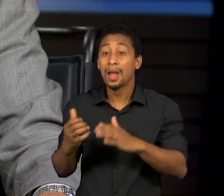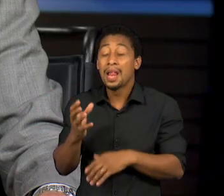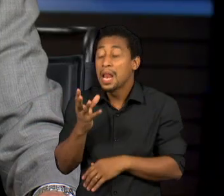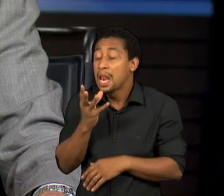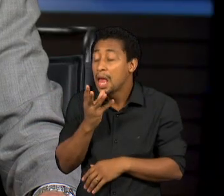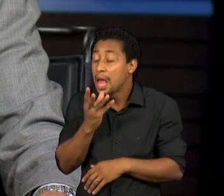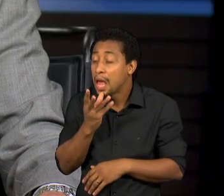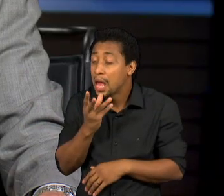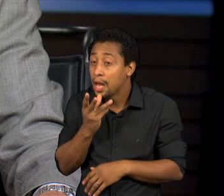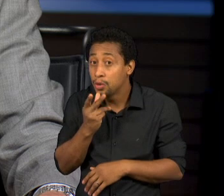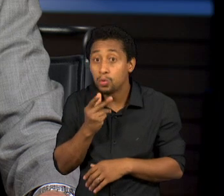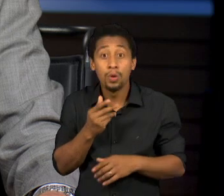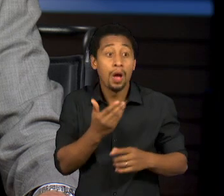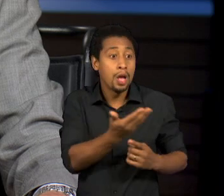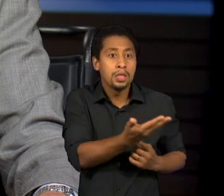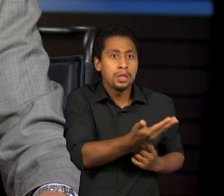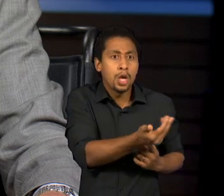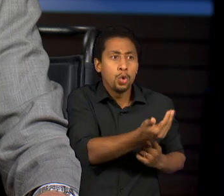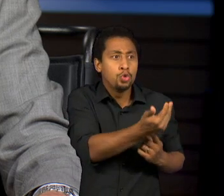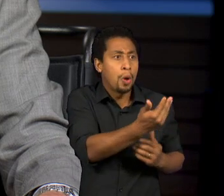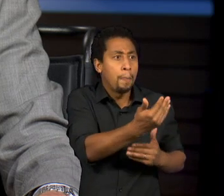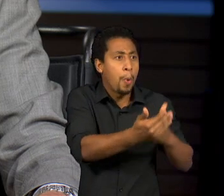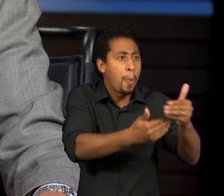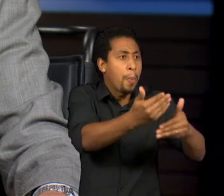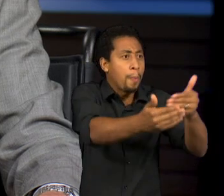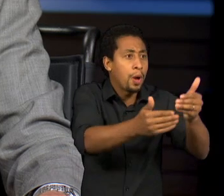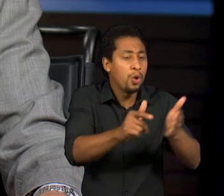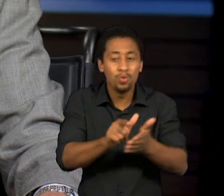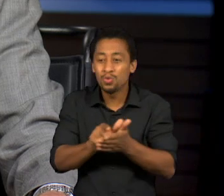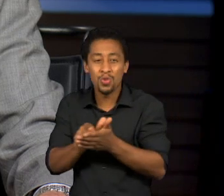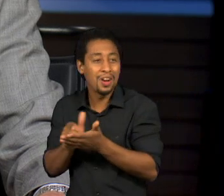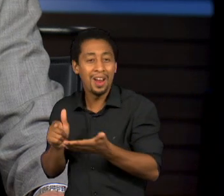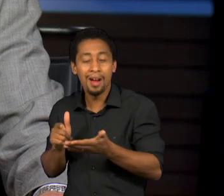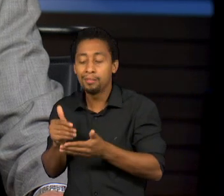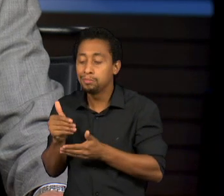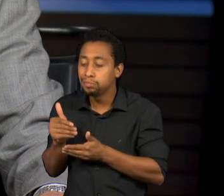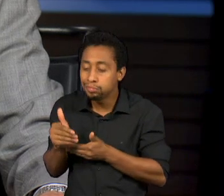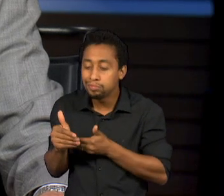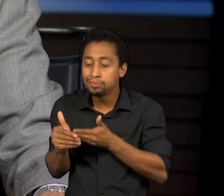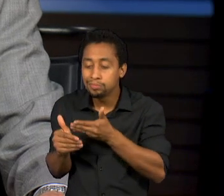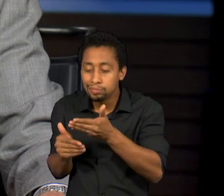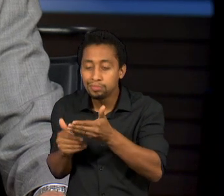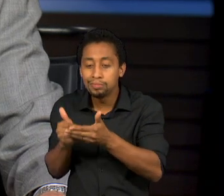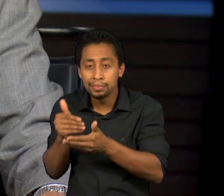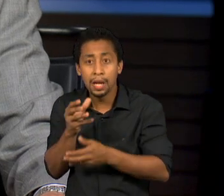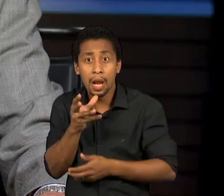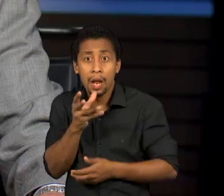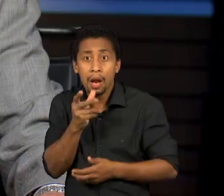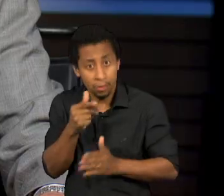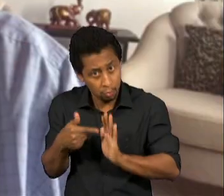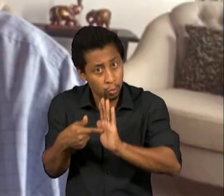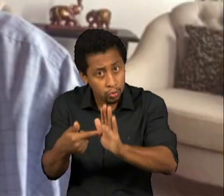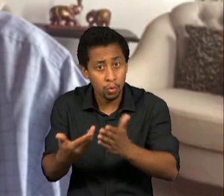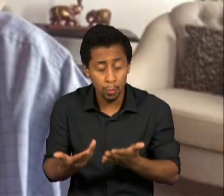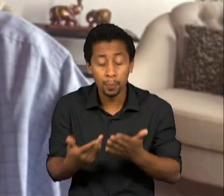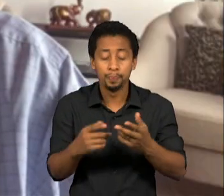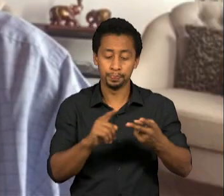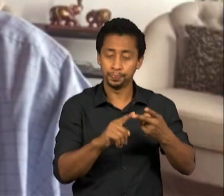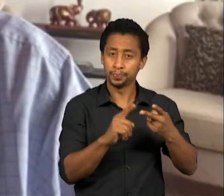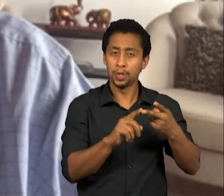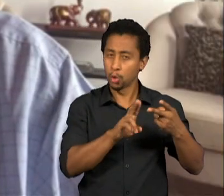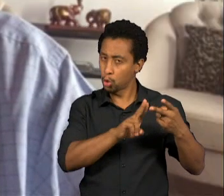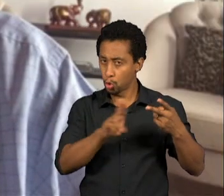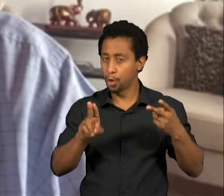eram muito perceptíveis nos anos 1990. E Caio Túlio Costa, um outro jornalista,